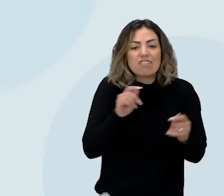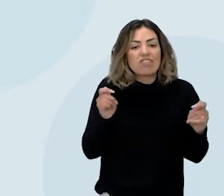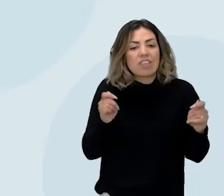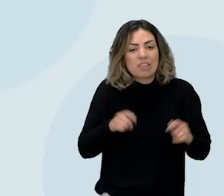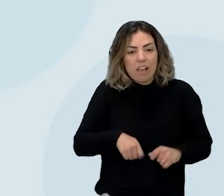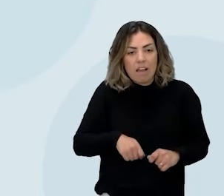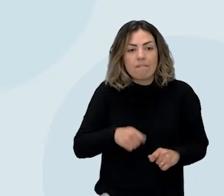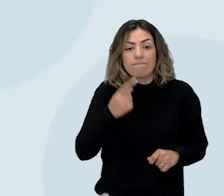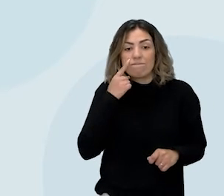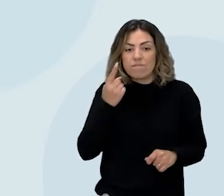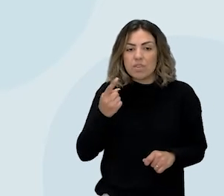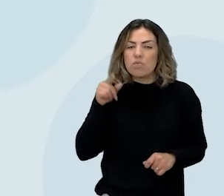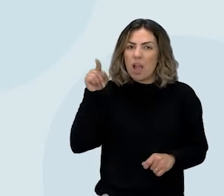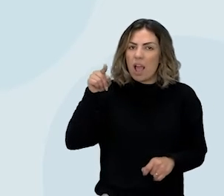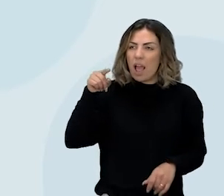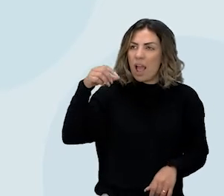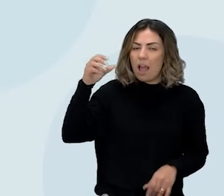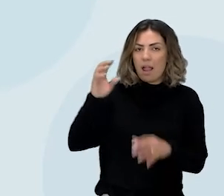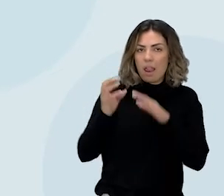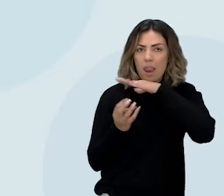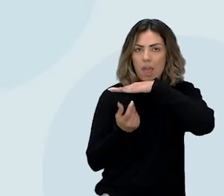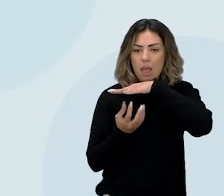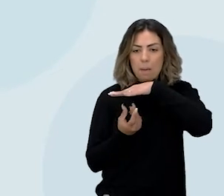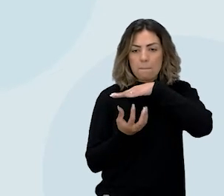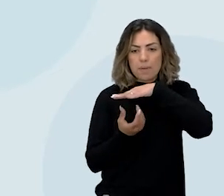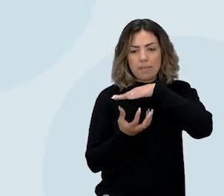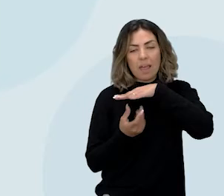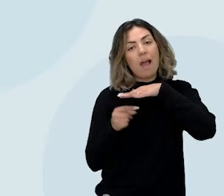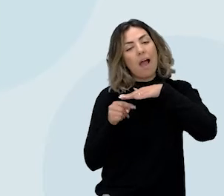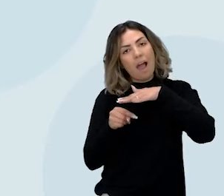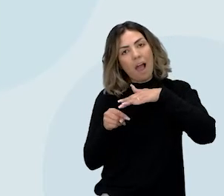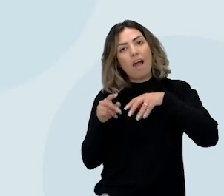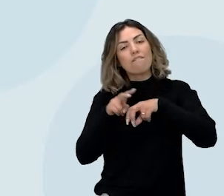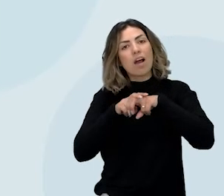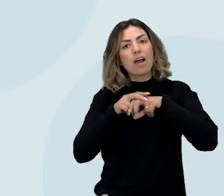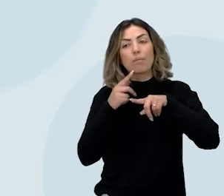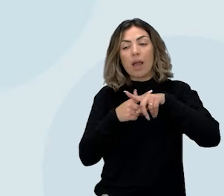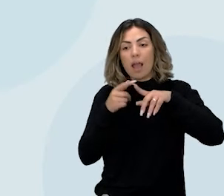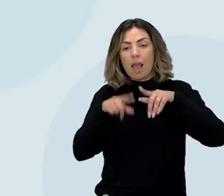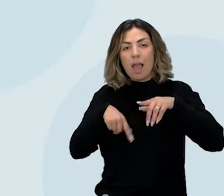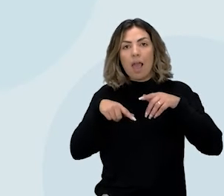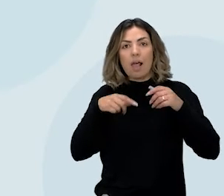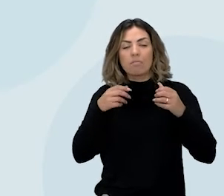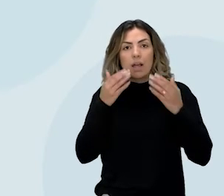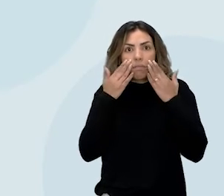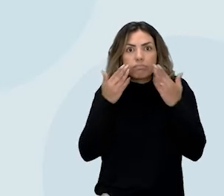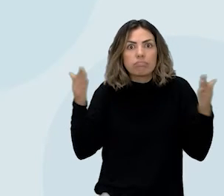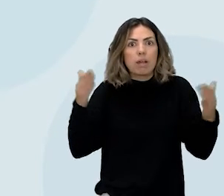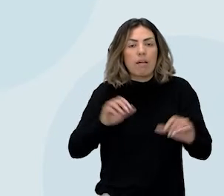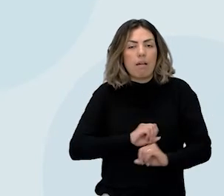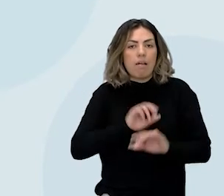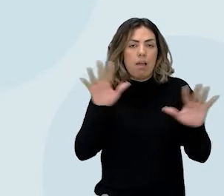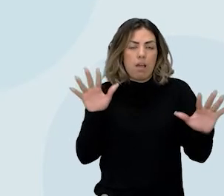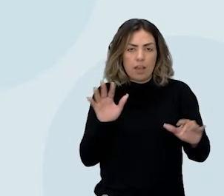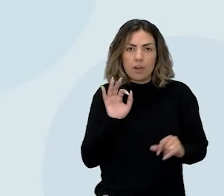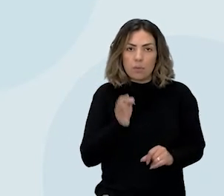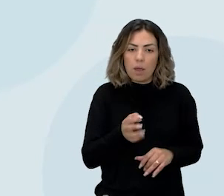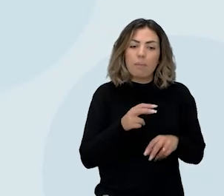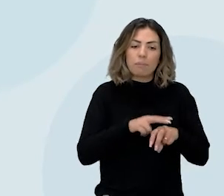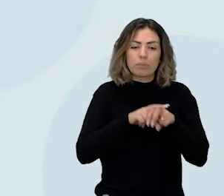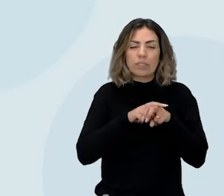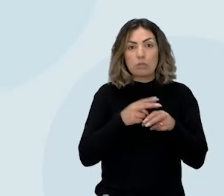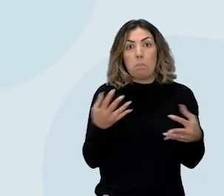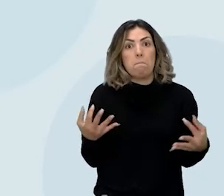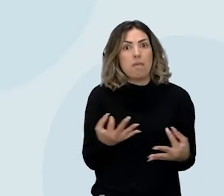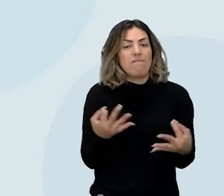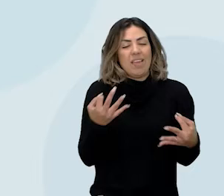mais calor do que luz, né? E uma lâmpada, ela é criada aí para emitir luz, né? Tá certo? Então, daí a baixa eficiência.